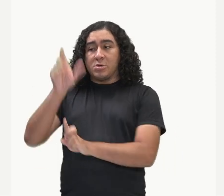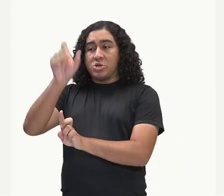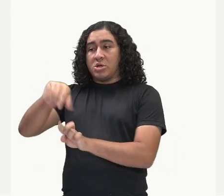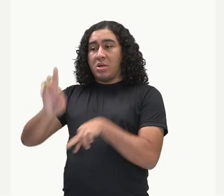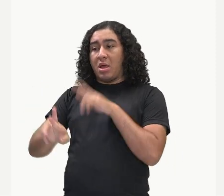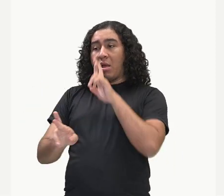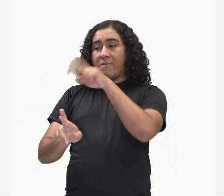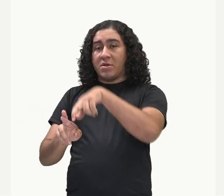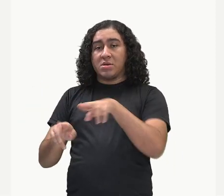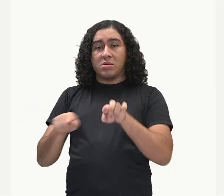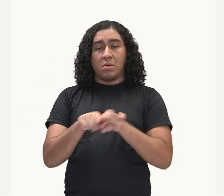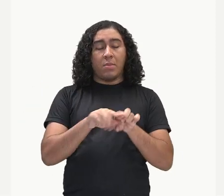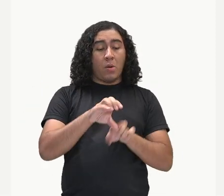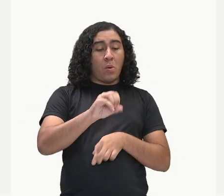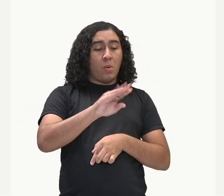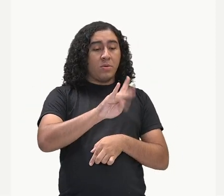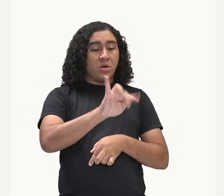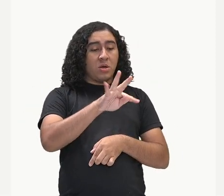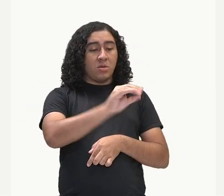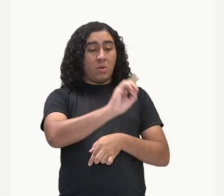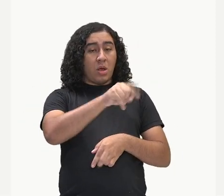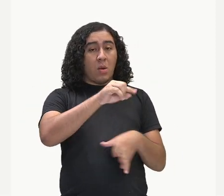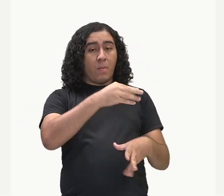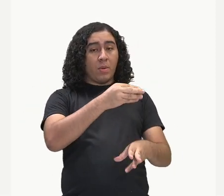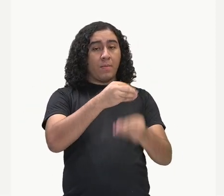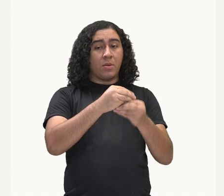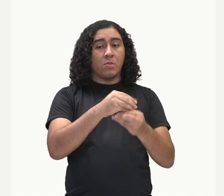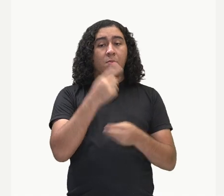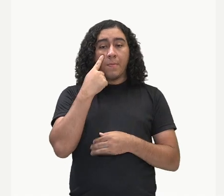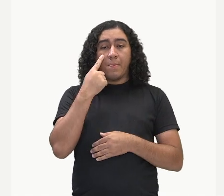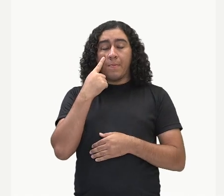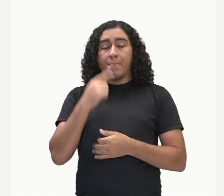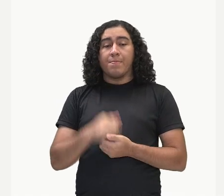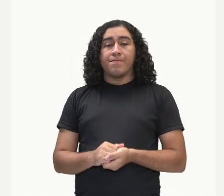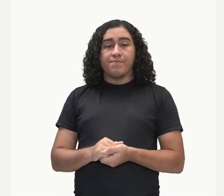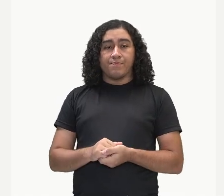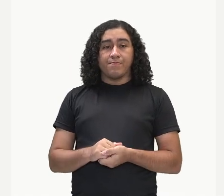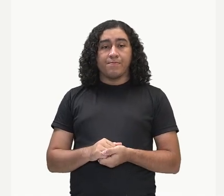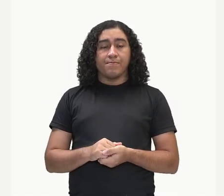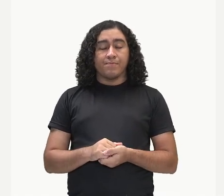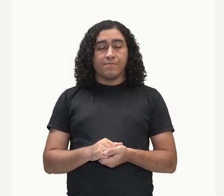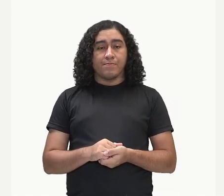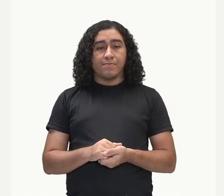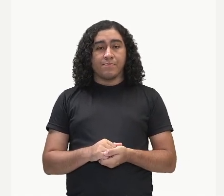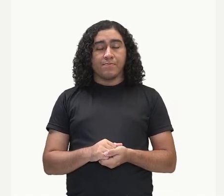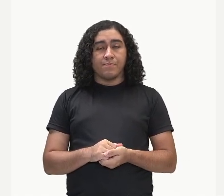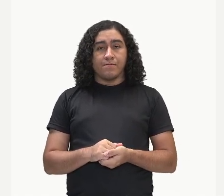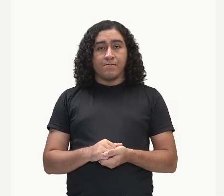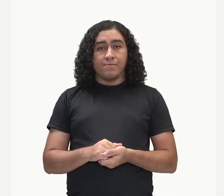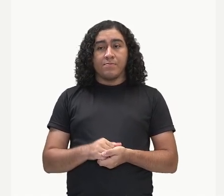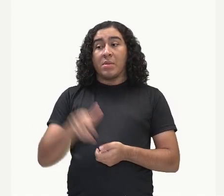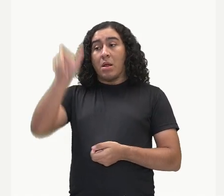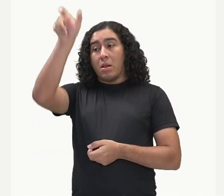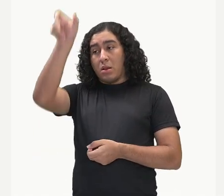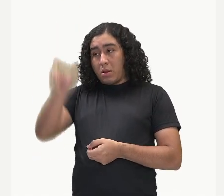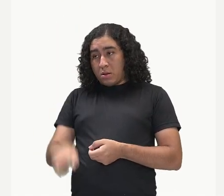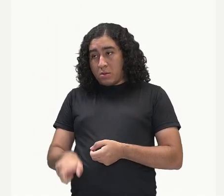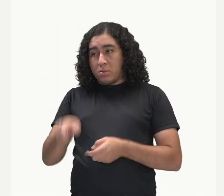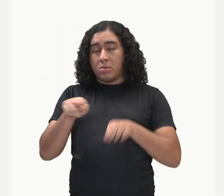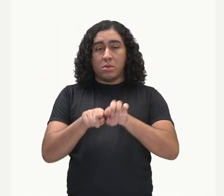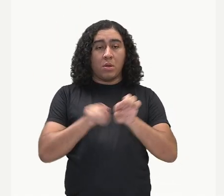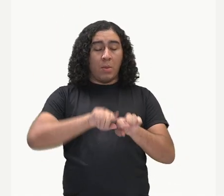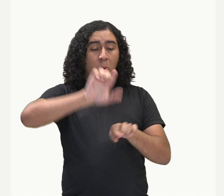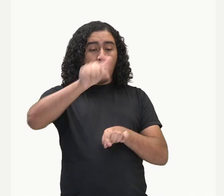falo, daquilo que eu falo dentro de uma oração. Então, eu tenho aqui o sujeito, o pronome sujeito, e o seu respectivo